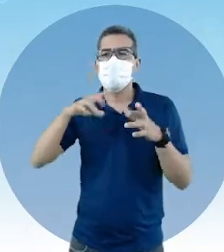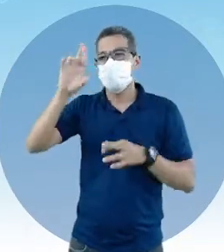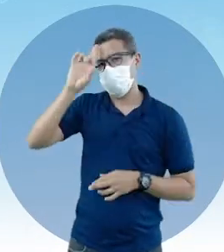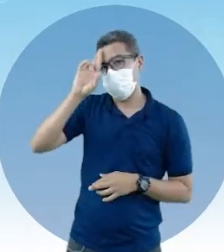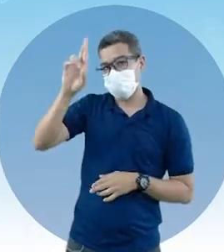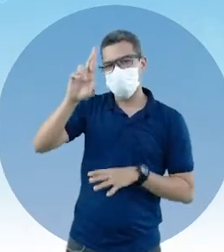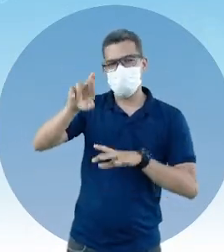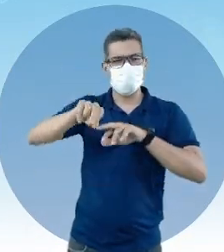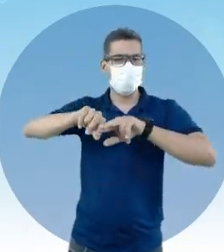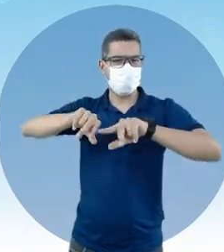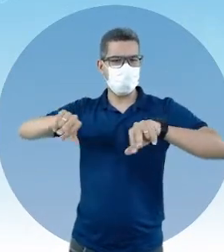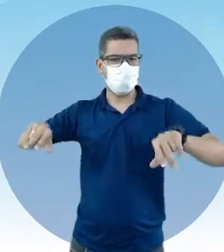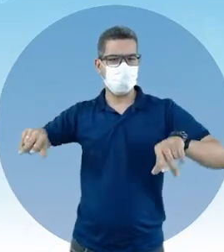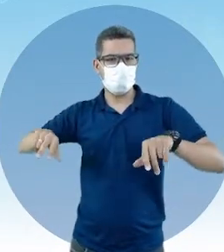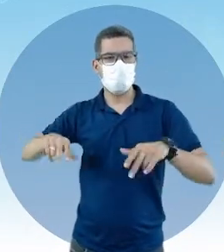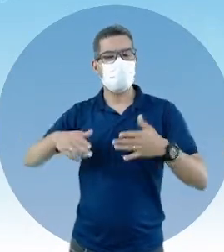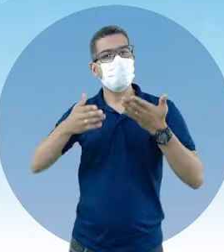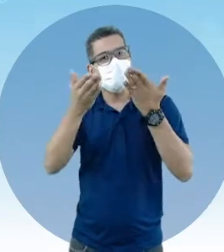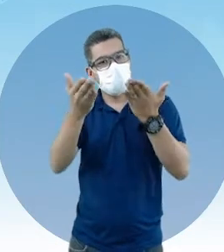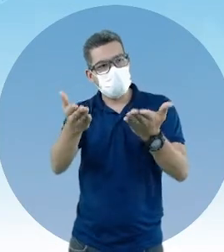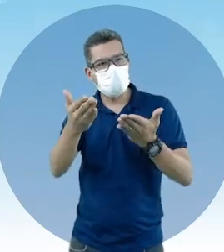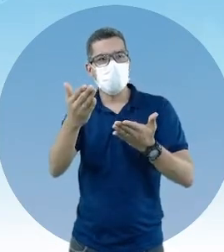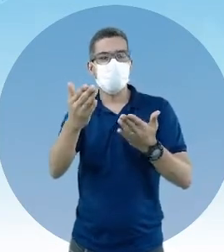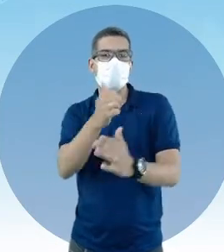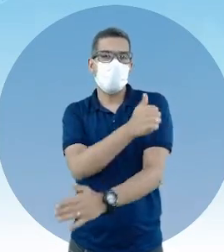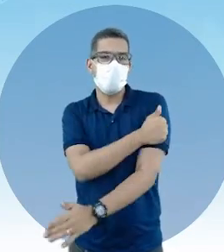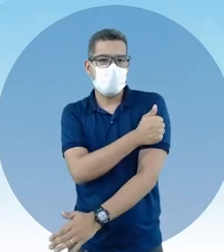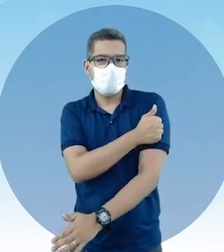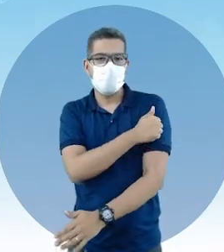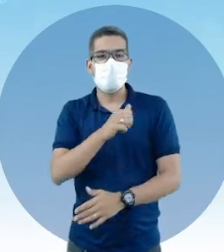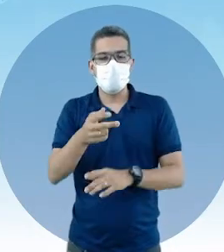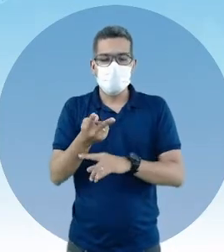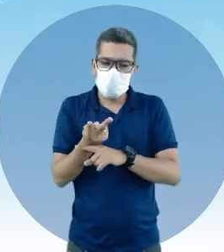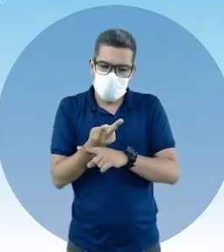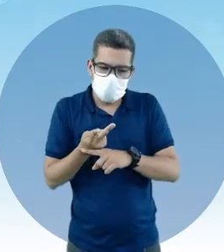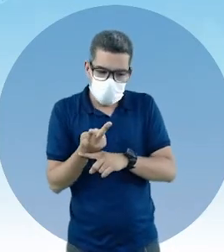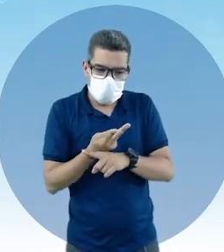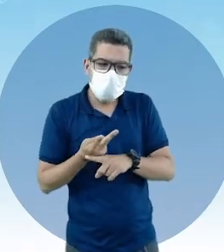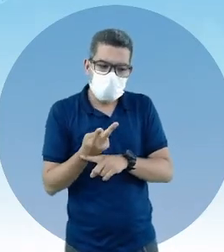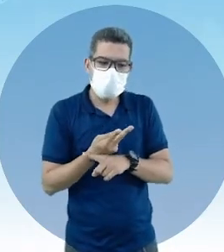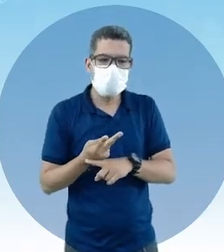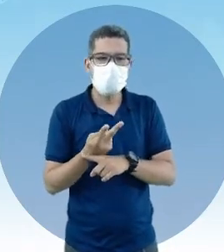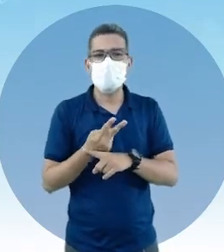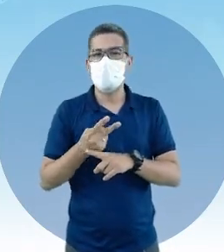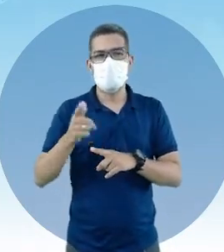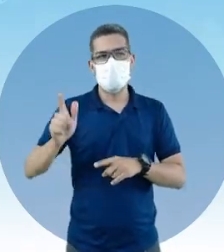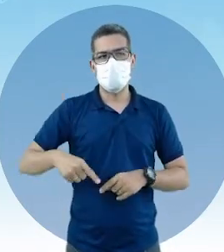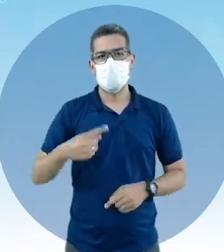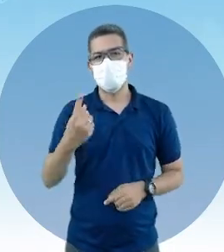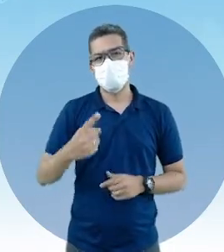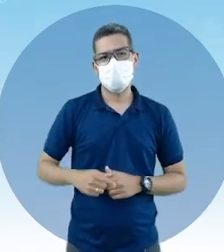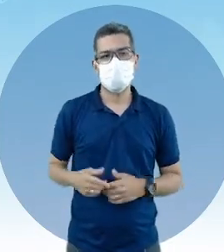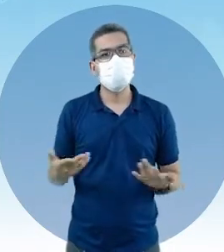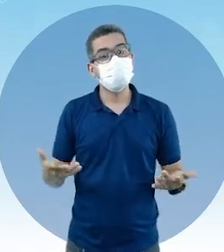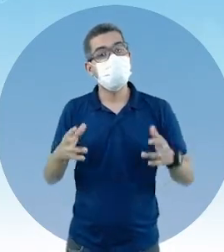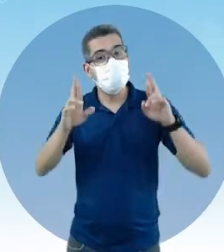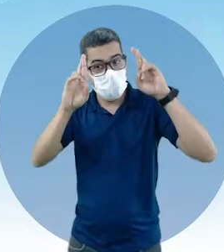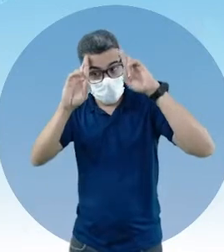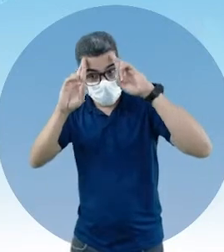lideranças religiosas. Cabe a você, estudante, pesquisar sempre mais uma e lembrar o respeito